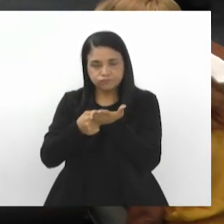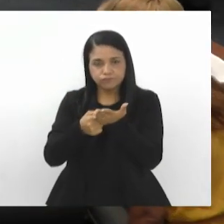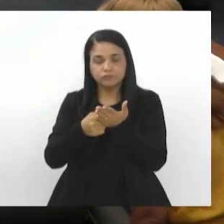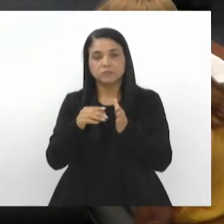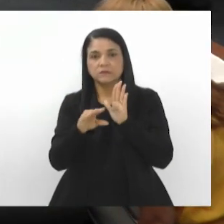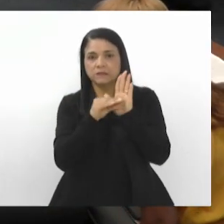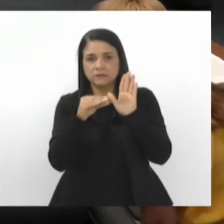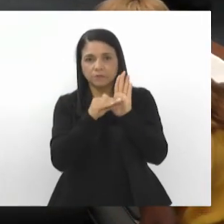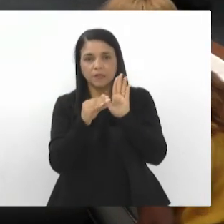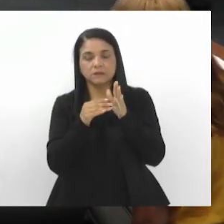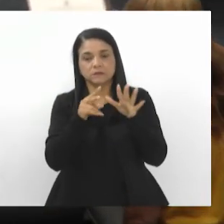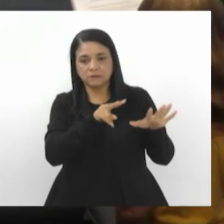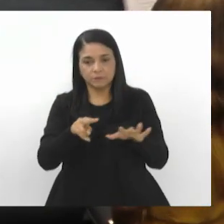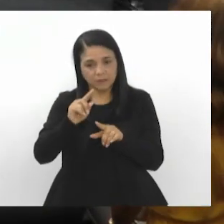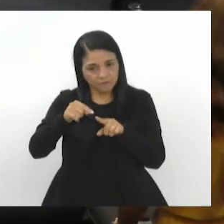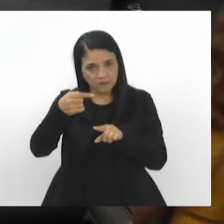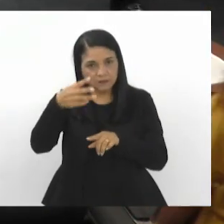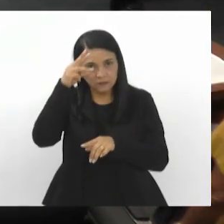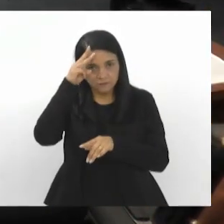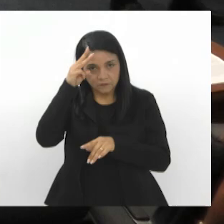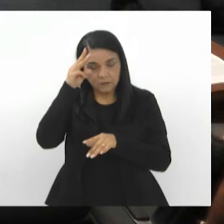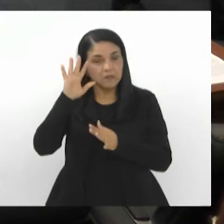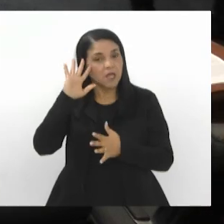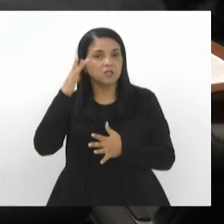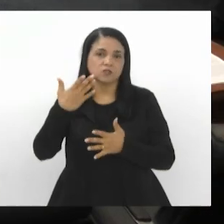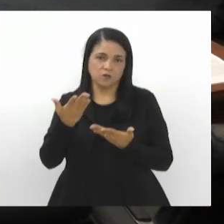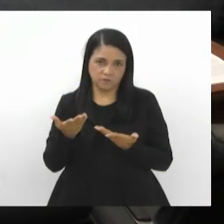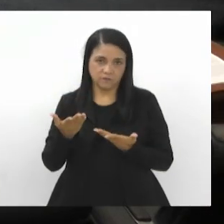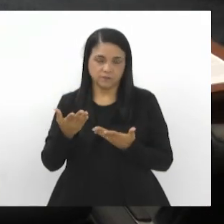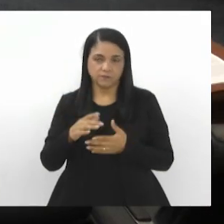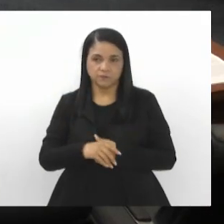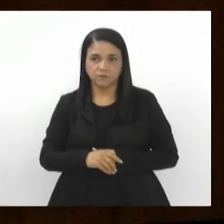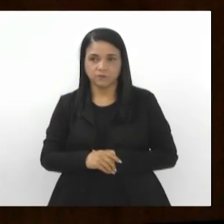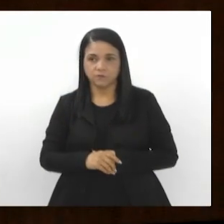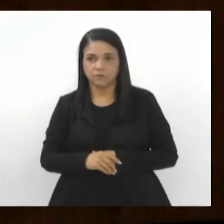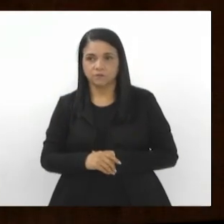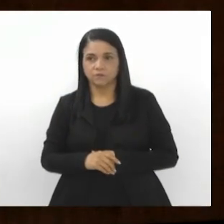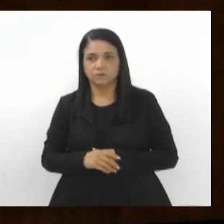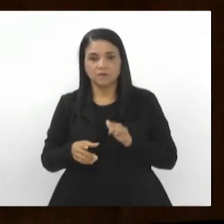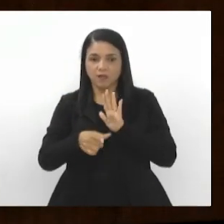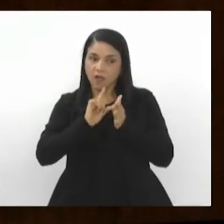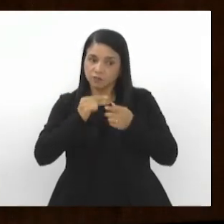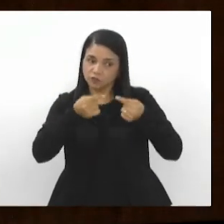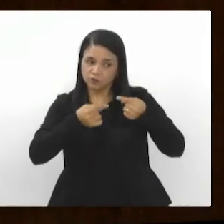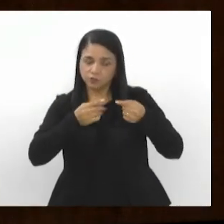terça-feira em consenso para tentar resolver. Senhor presidente,